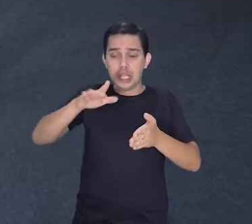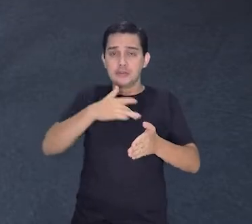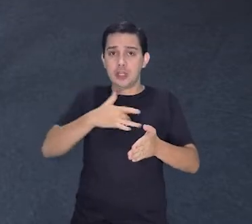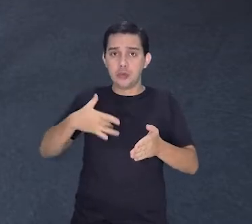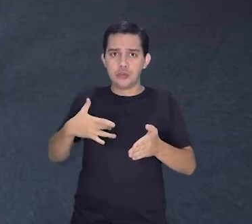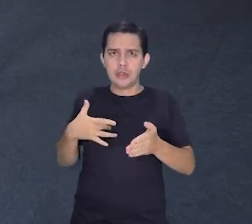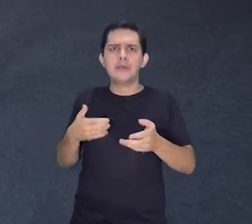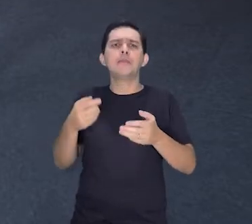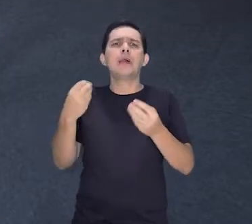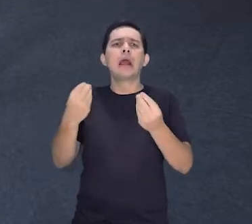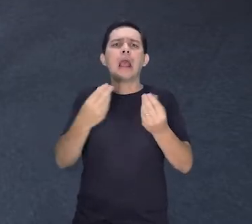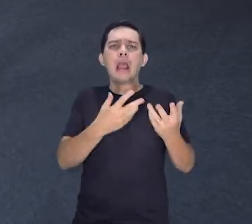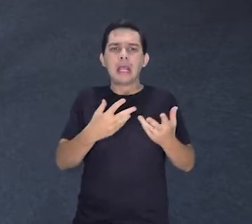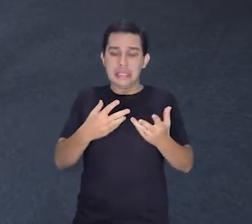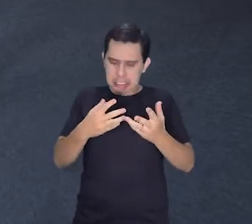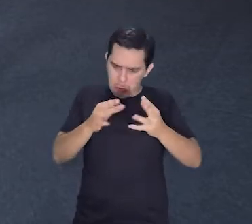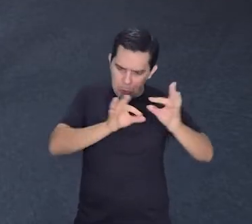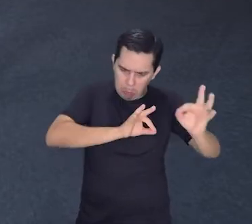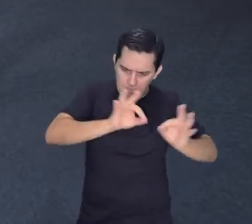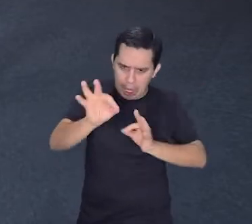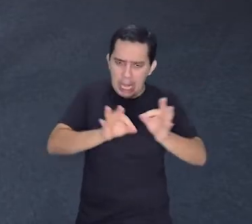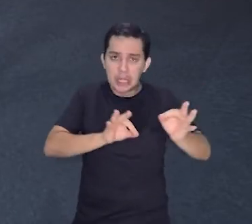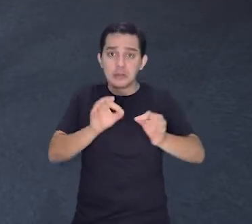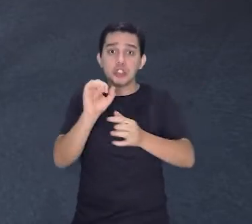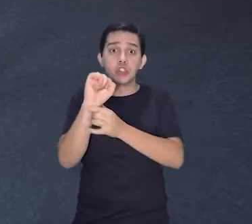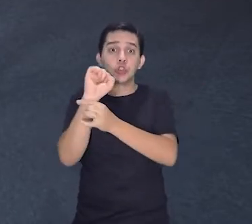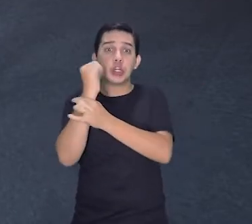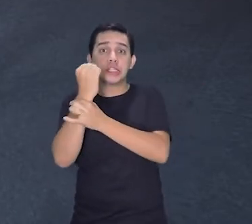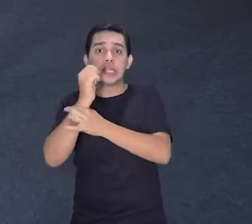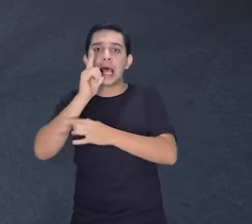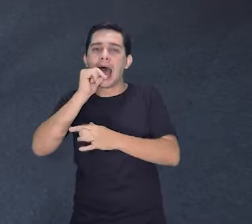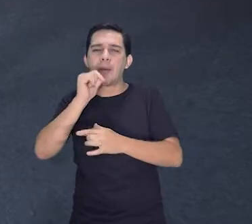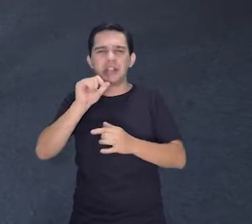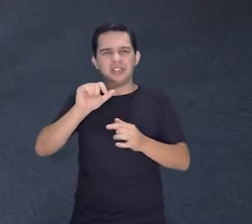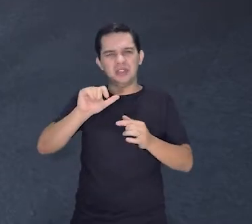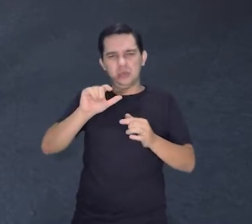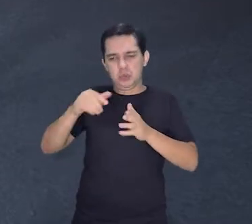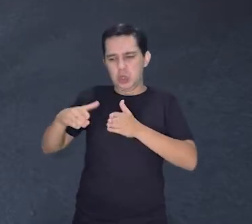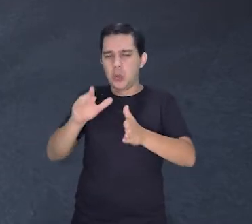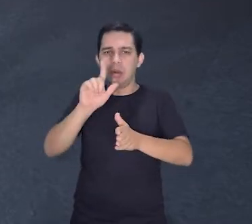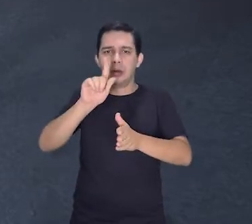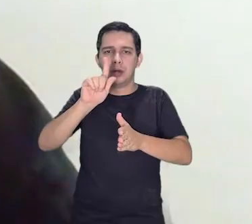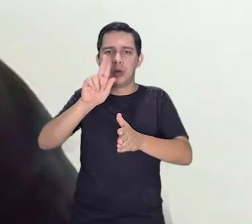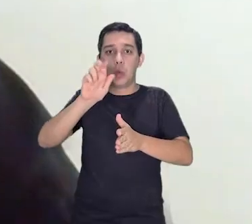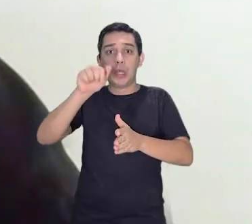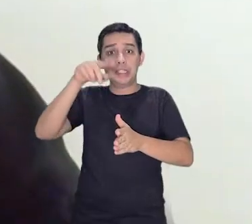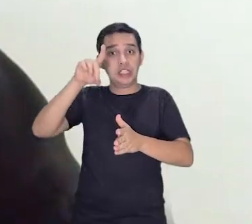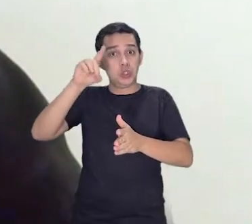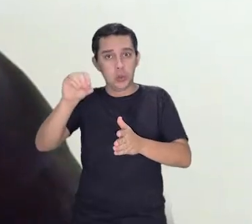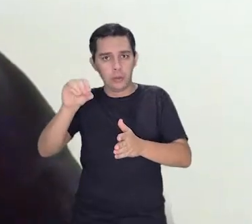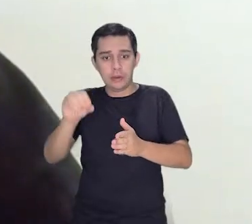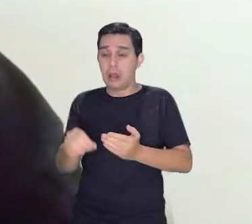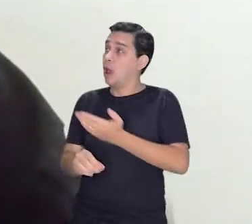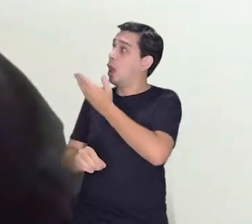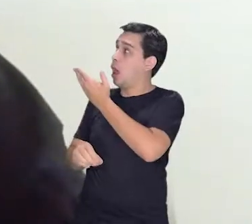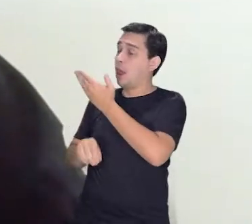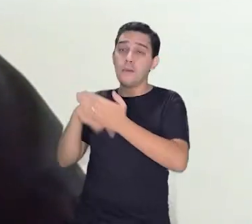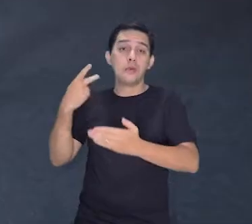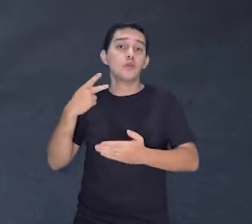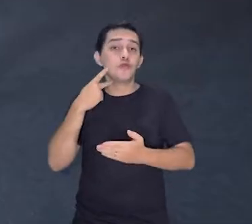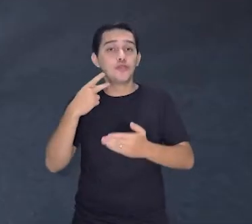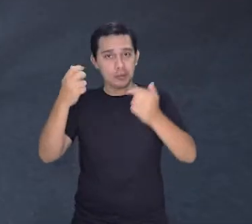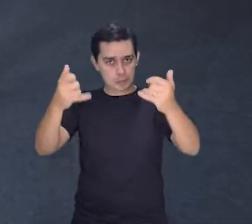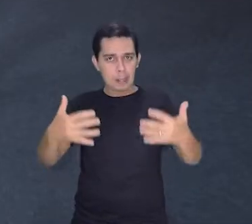a apresentação de um plano de segurança da água do sistema Guandu. Quem vai falar sobre o tema é a promotora de justiça Gisela